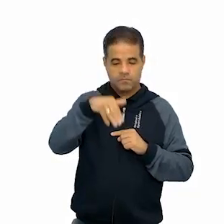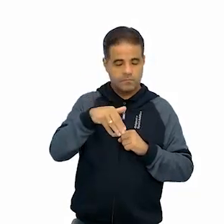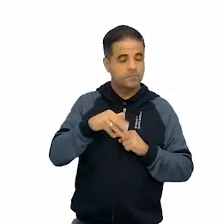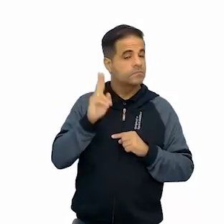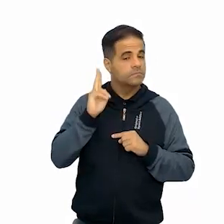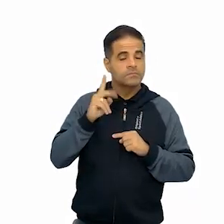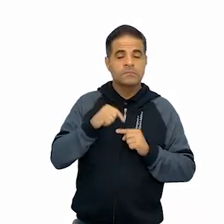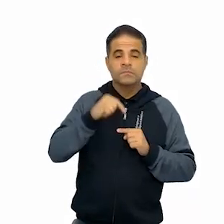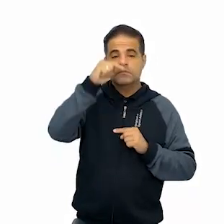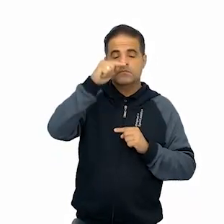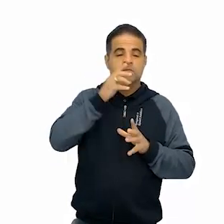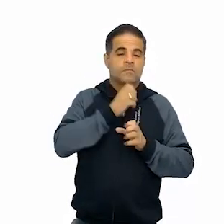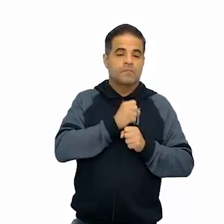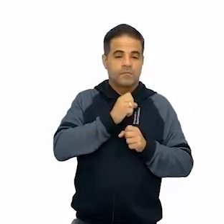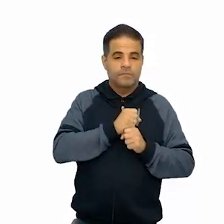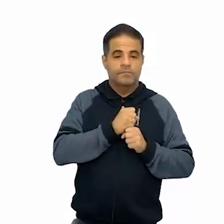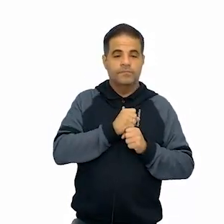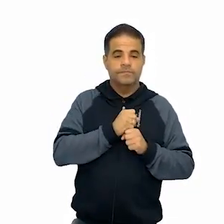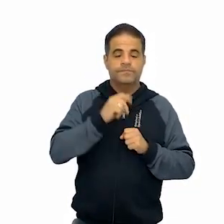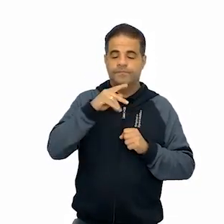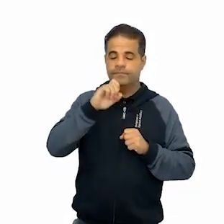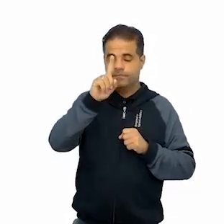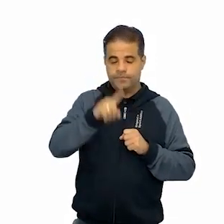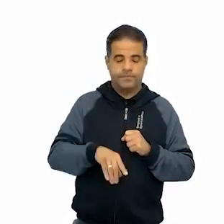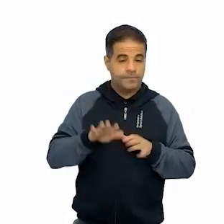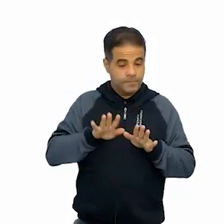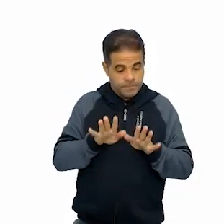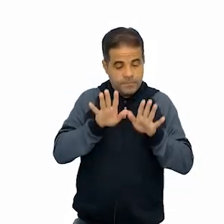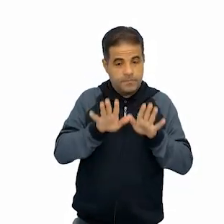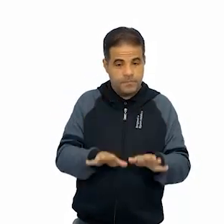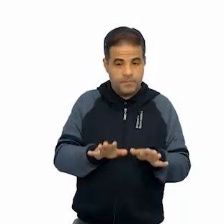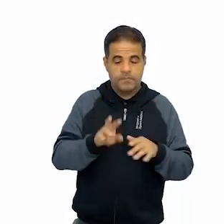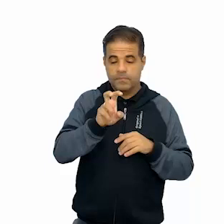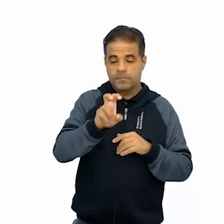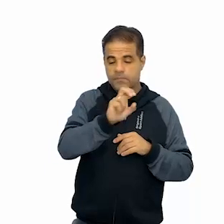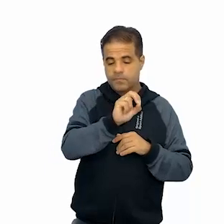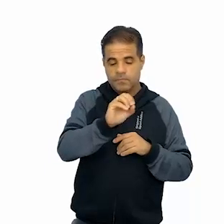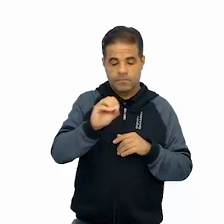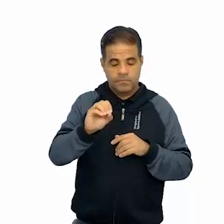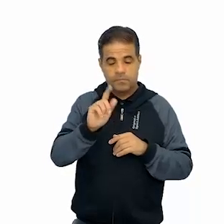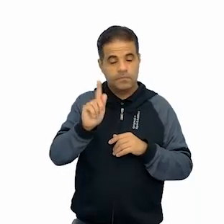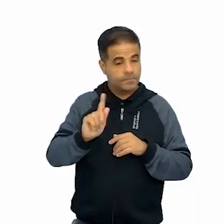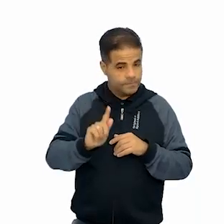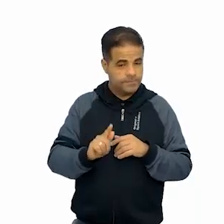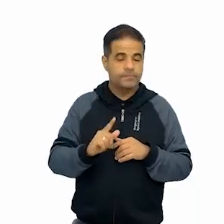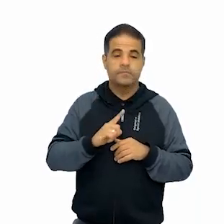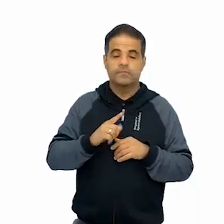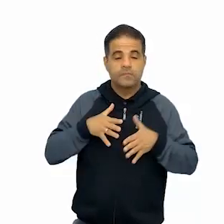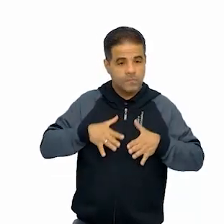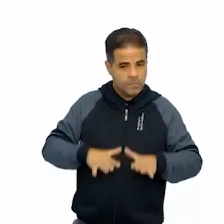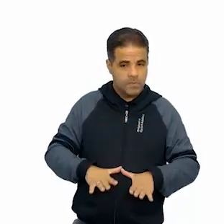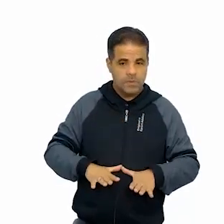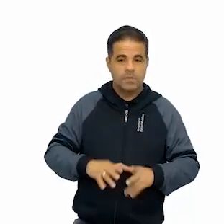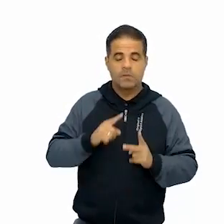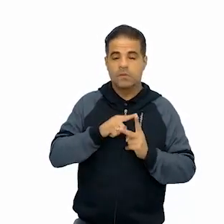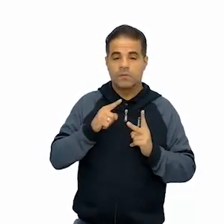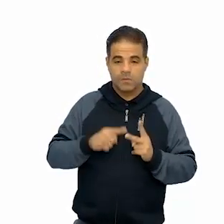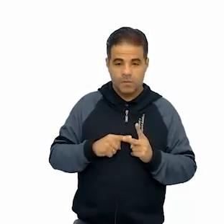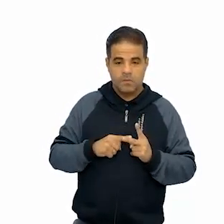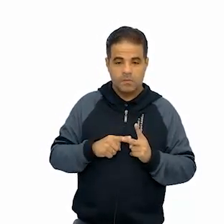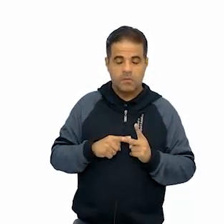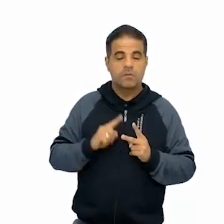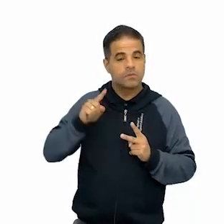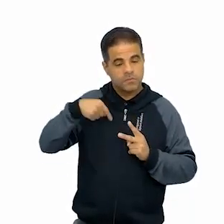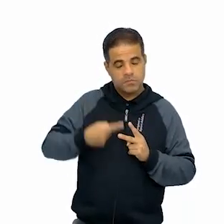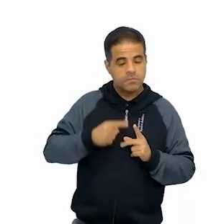mesma medida de cauda. Pesam por volta de 500 gramas e, normalmente, nascem 2 crias